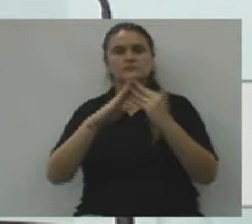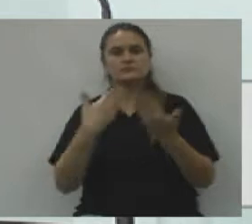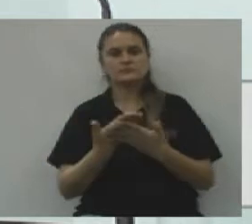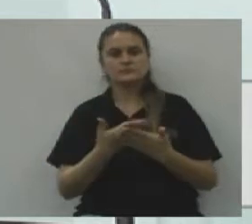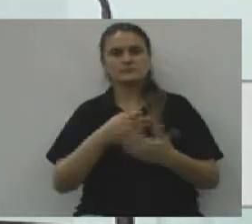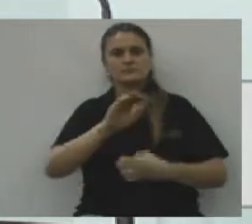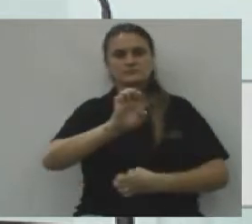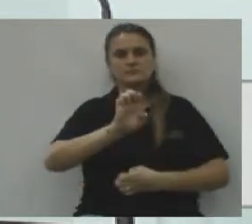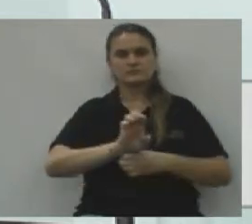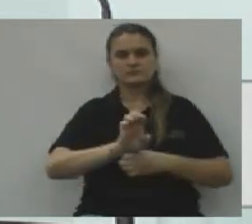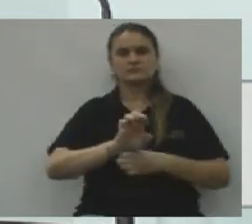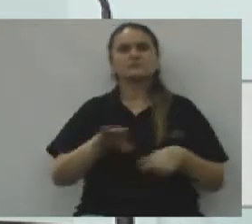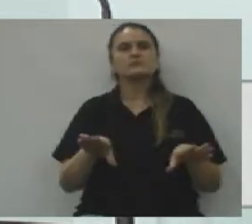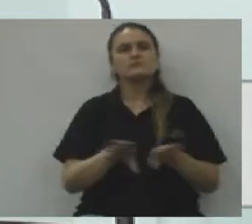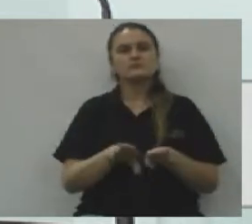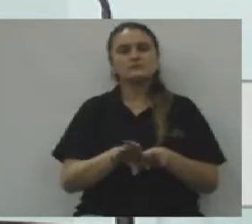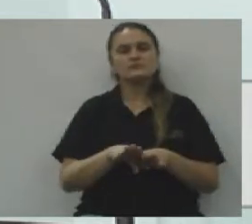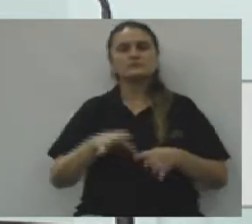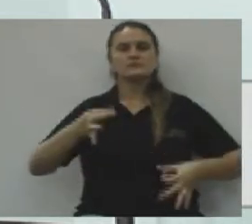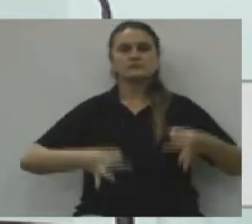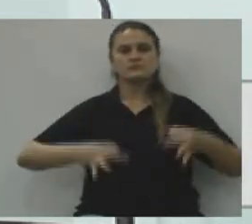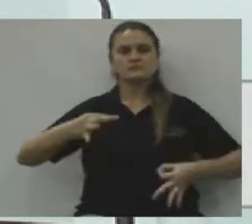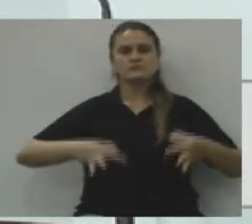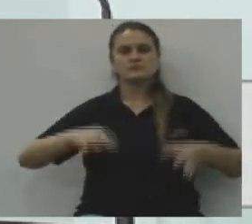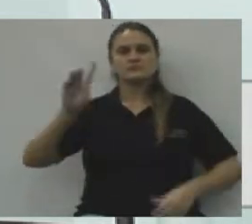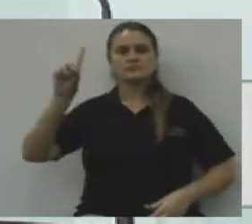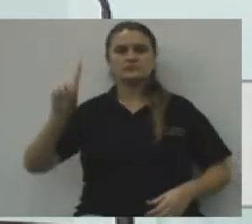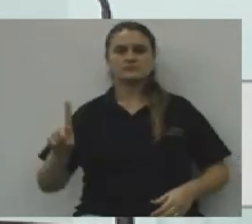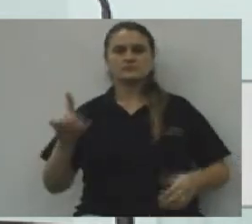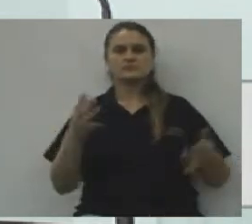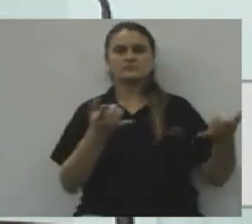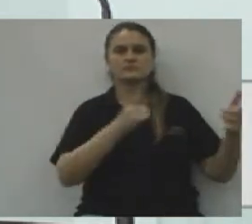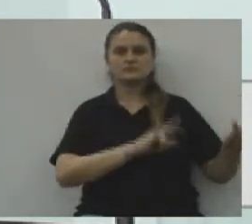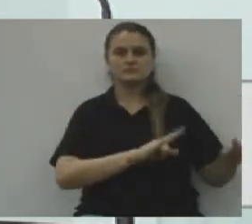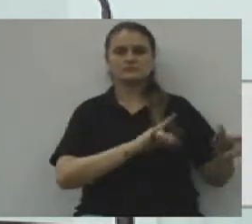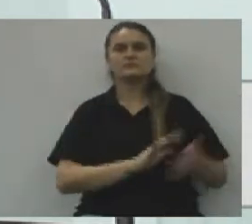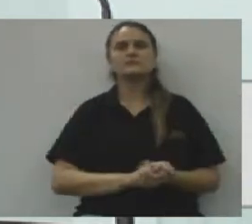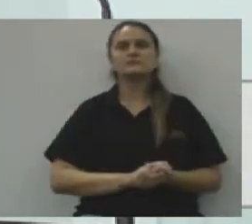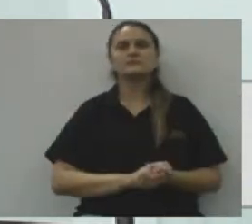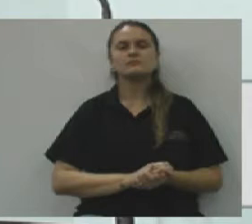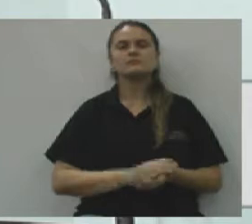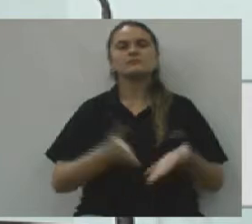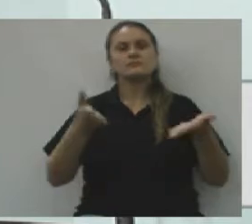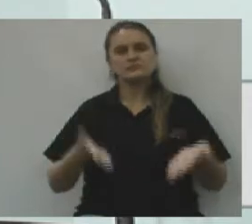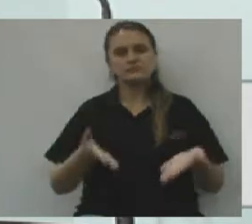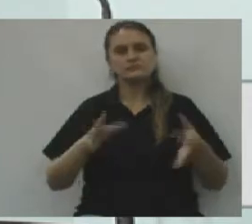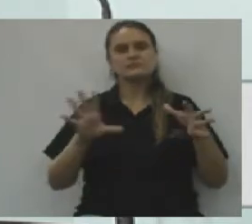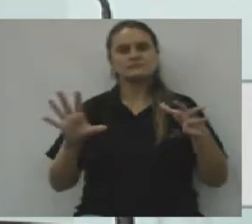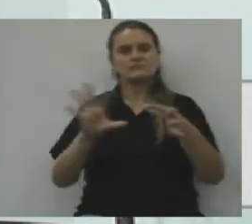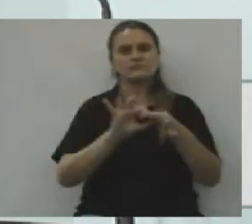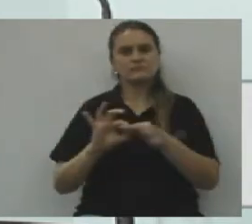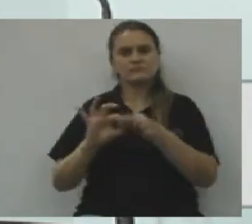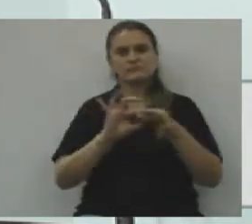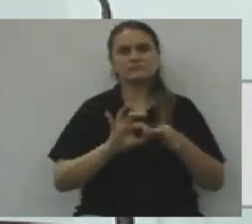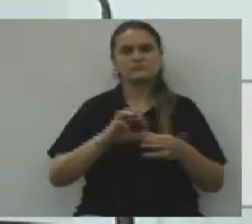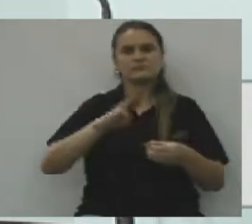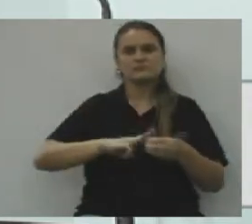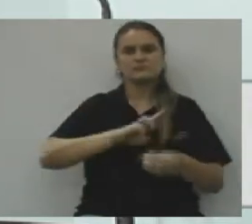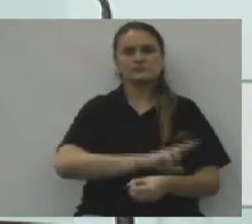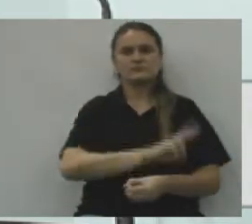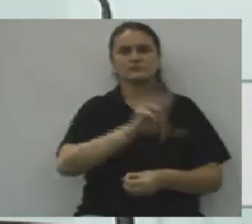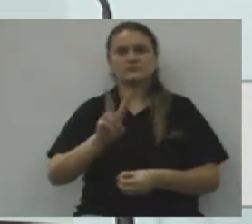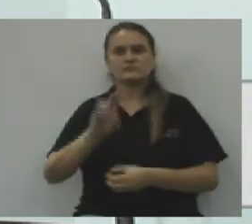estaduais. Envolve também o Fórum dos Direitos dos Adolescentes, agora envolvendo União da Vitória e